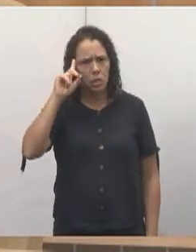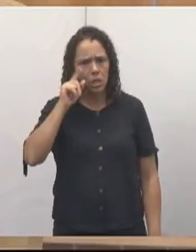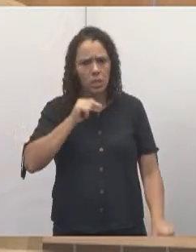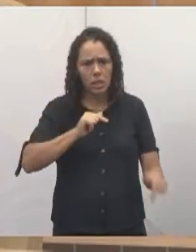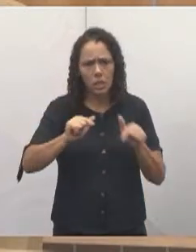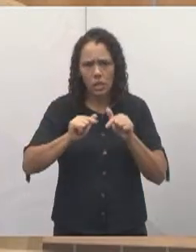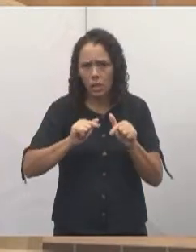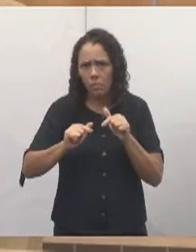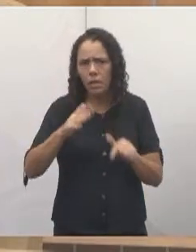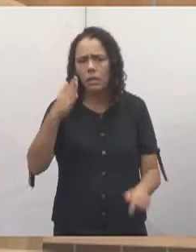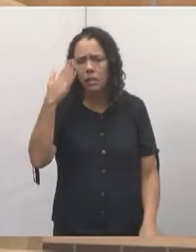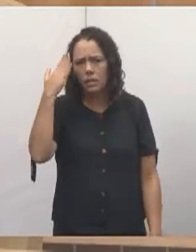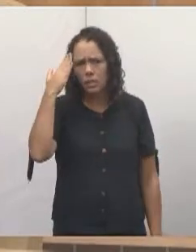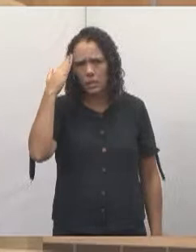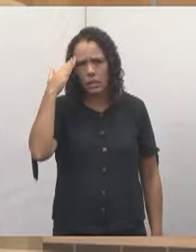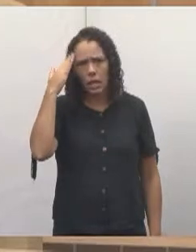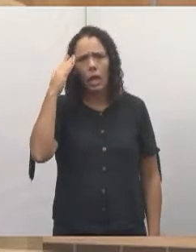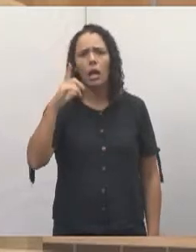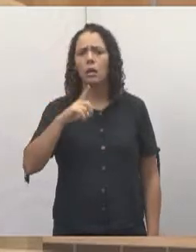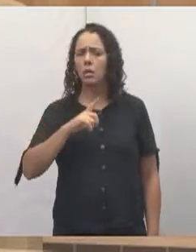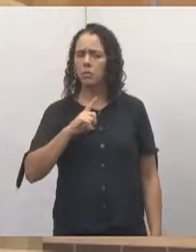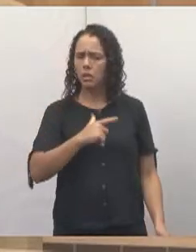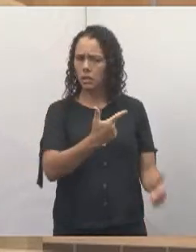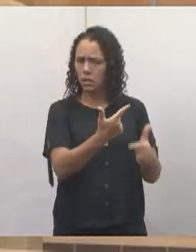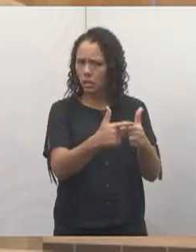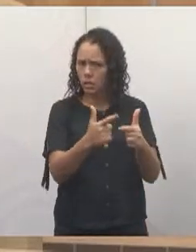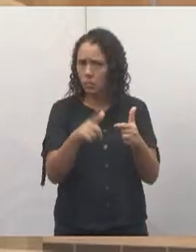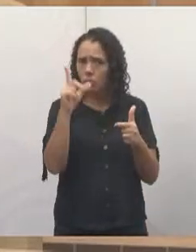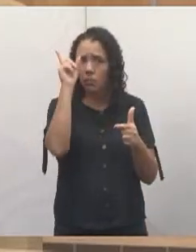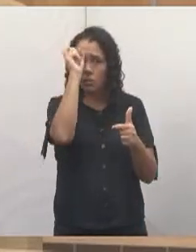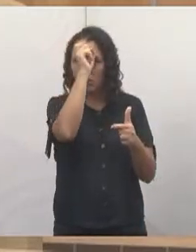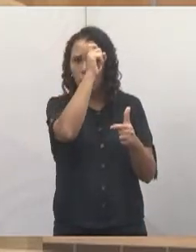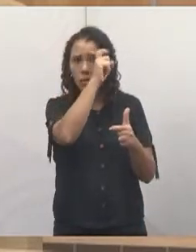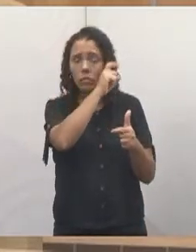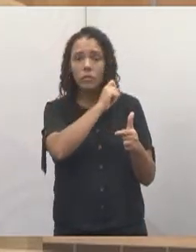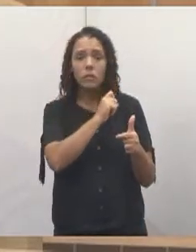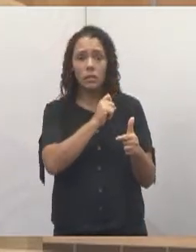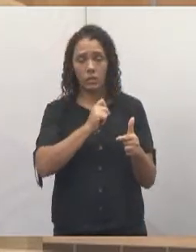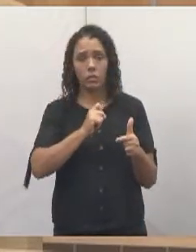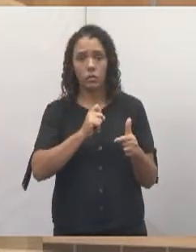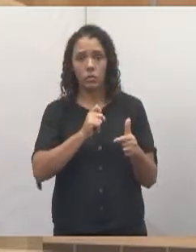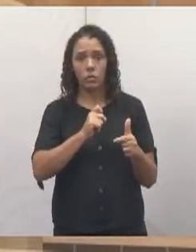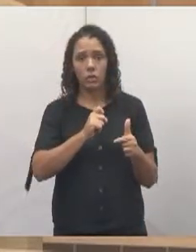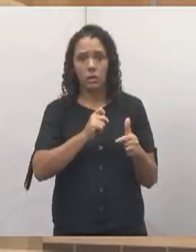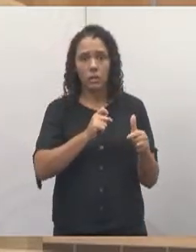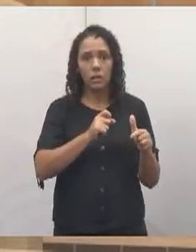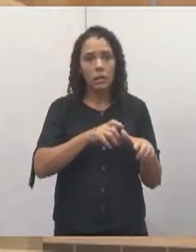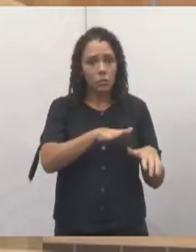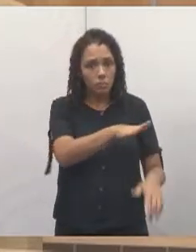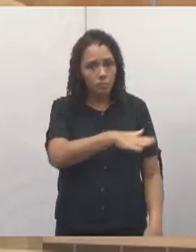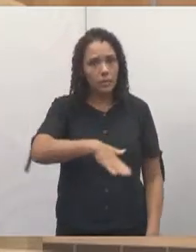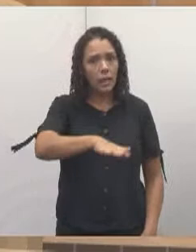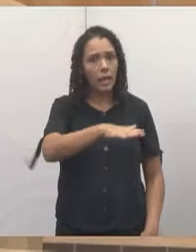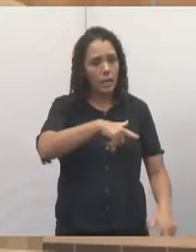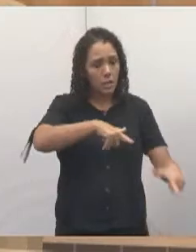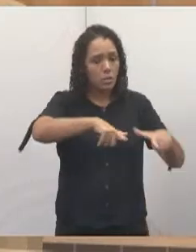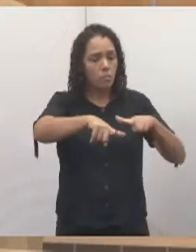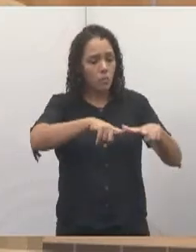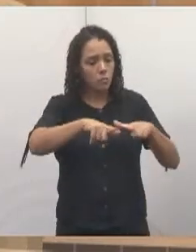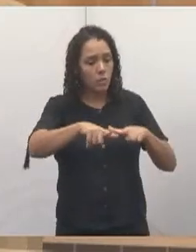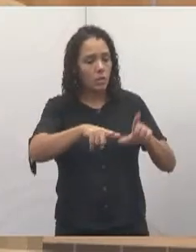as dificuldades que os advogados enfrentam, tanto nas demandas, digamos, profissionais ali com o cliente,